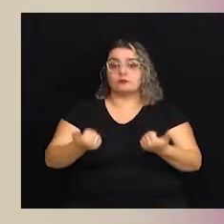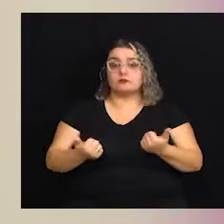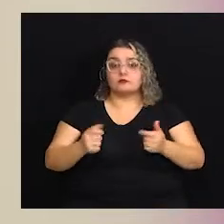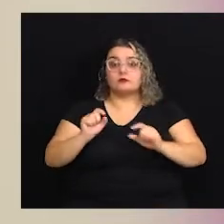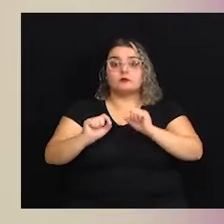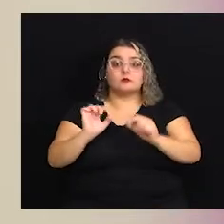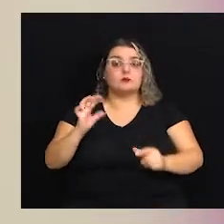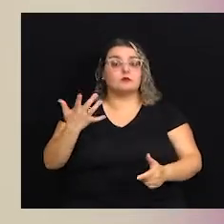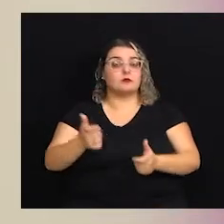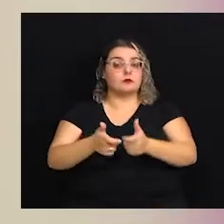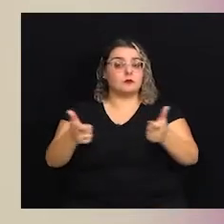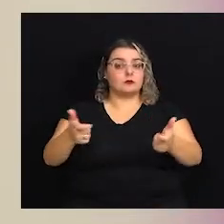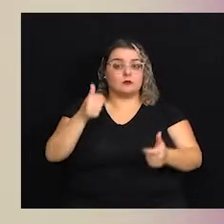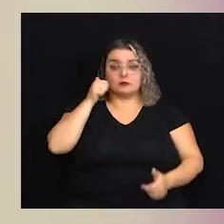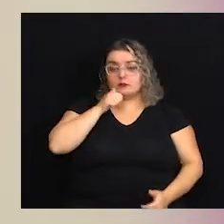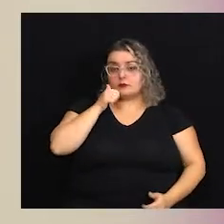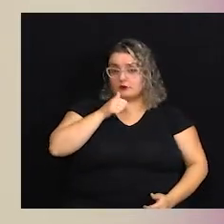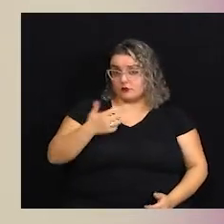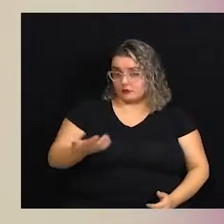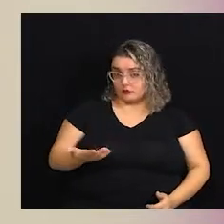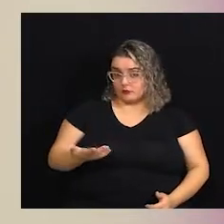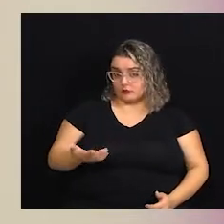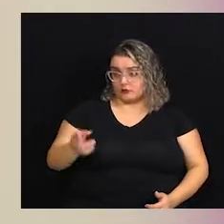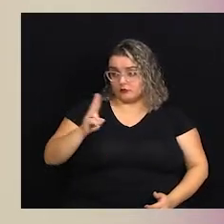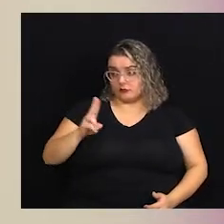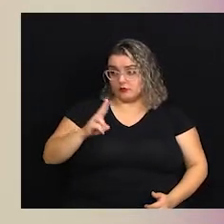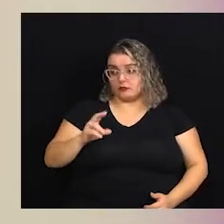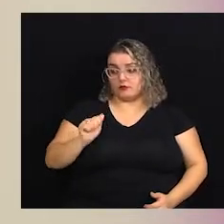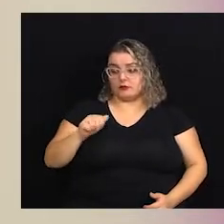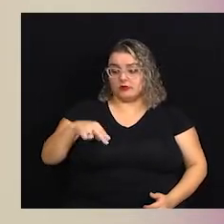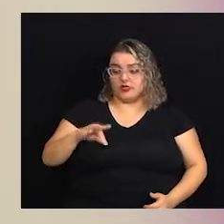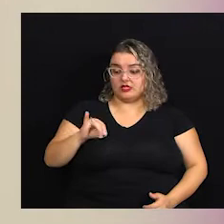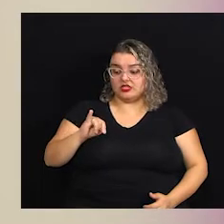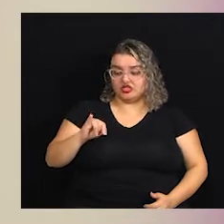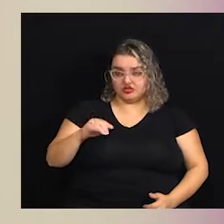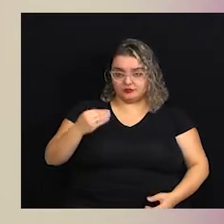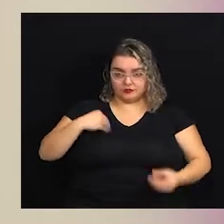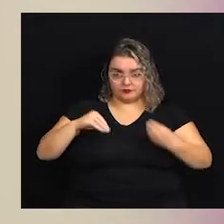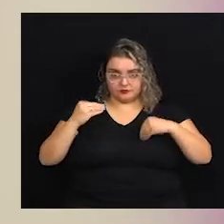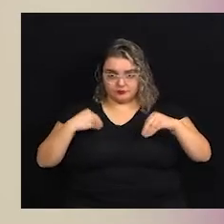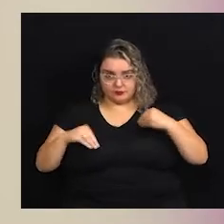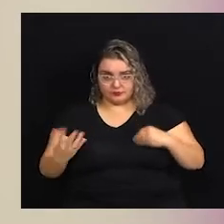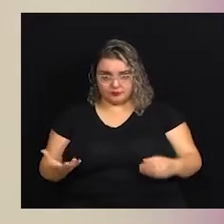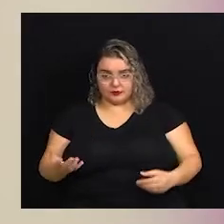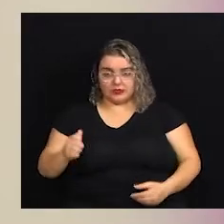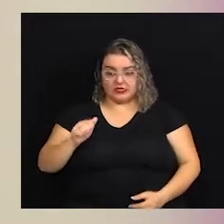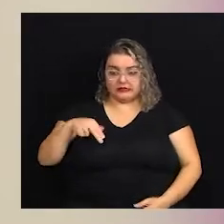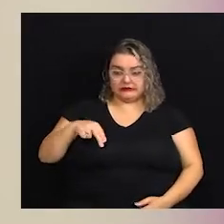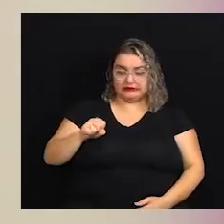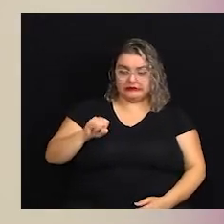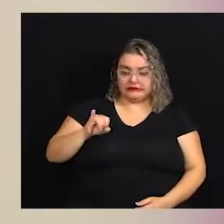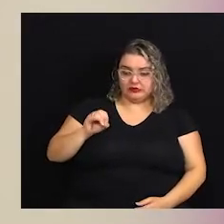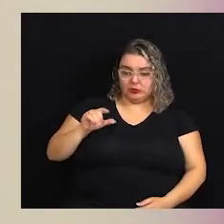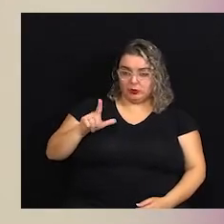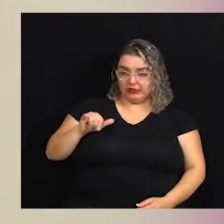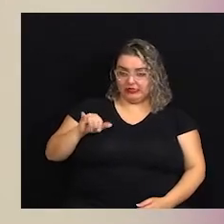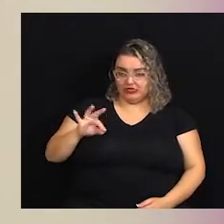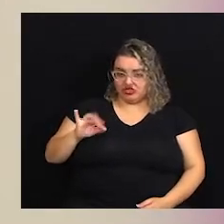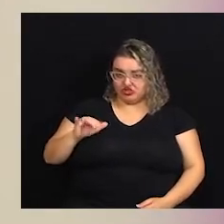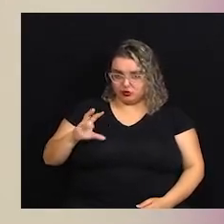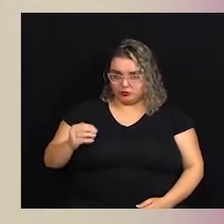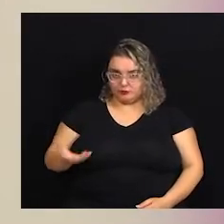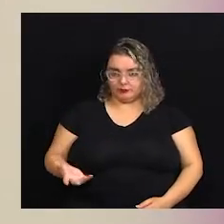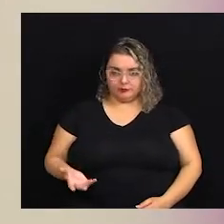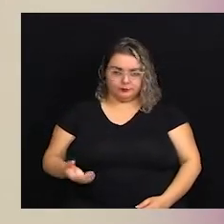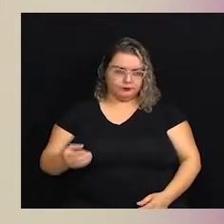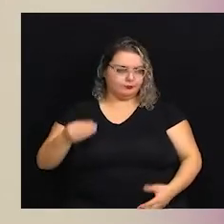O que acontece com grande parte das mulheres? Usam antidepressivos, ansiolíticos, vem uma gama. Eu não estou bem, vai no